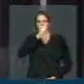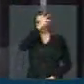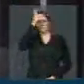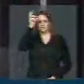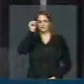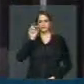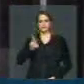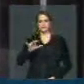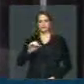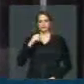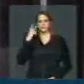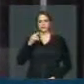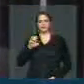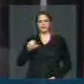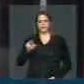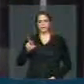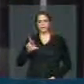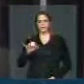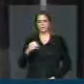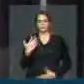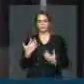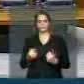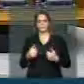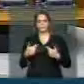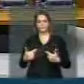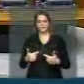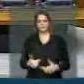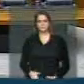Melo, vereador Eurico Neto, vamos à luta.